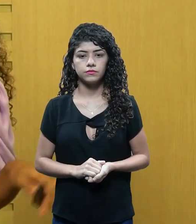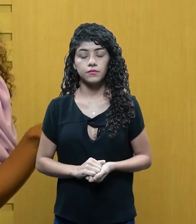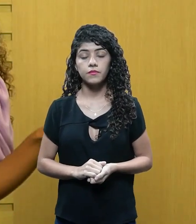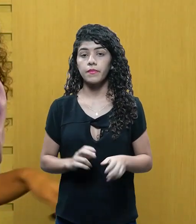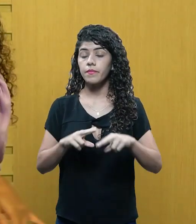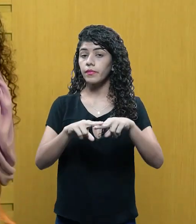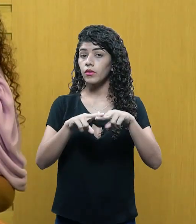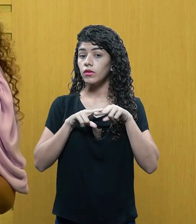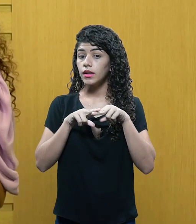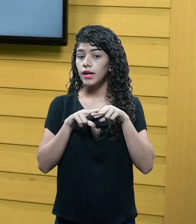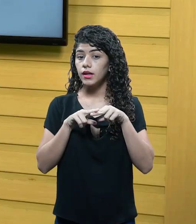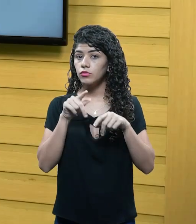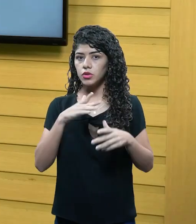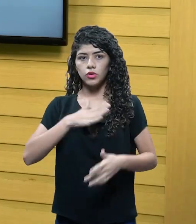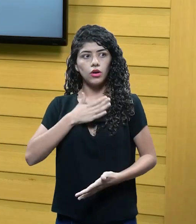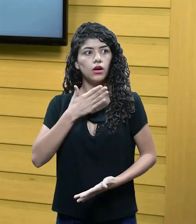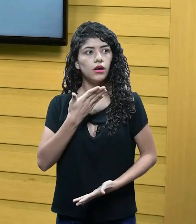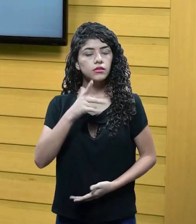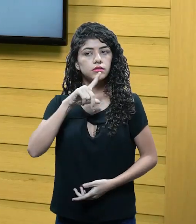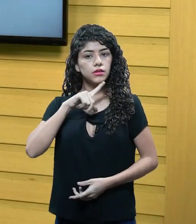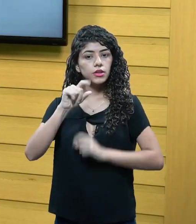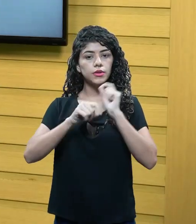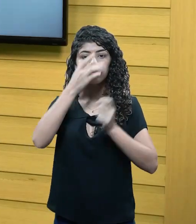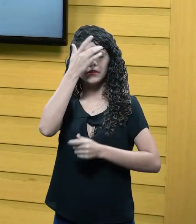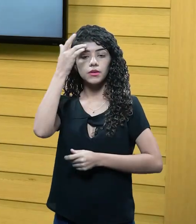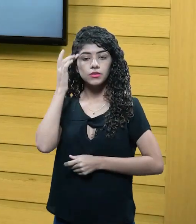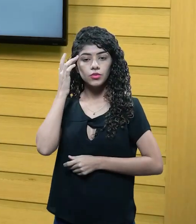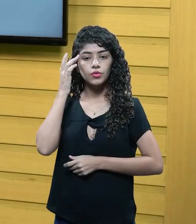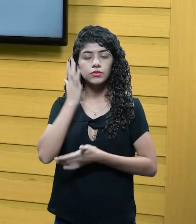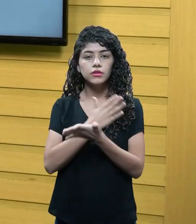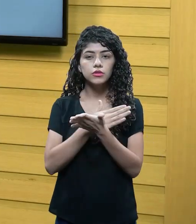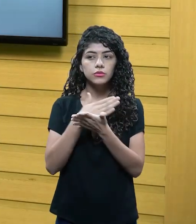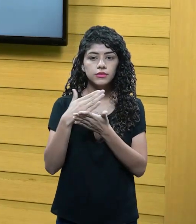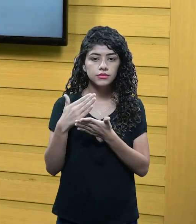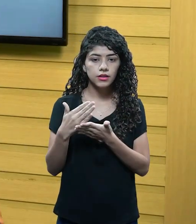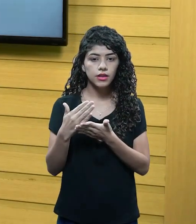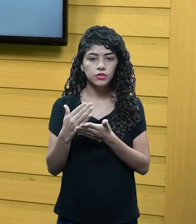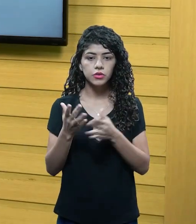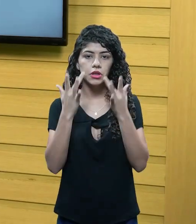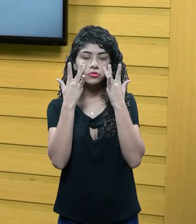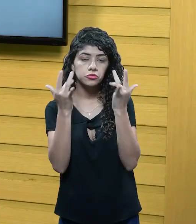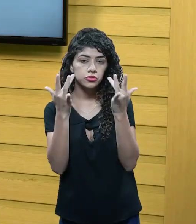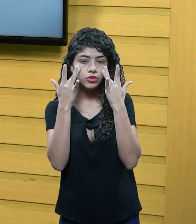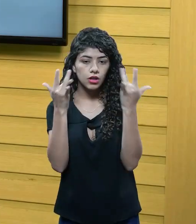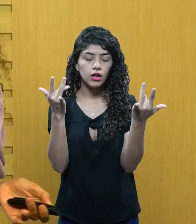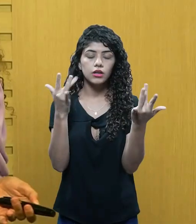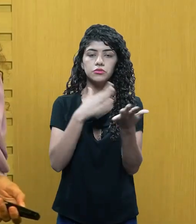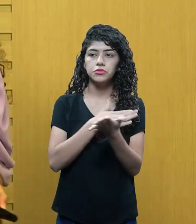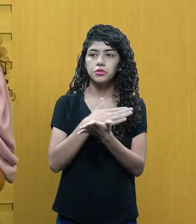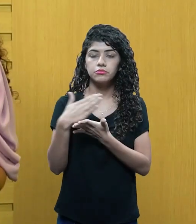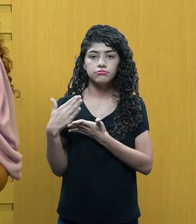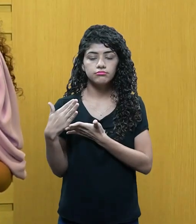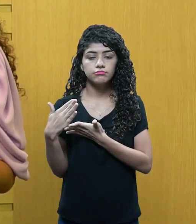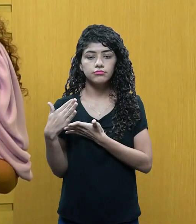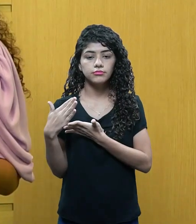literatura. Porém, não se espantem se vocês encontrarem pessoas que começaram a carreira no teatro, que começaram